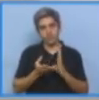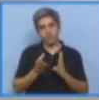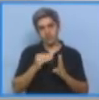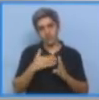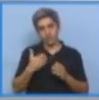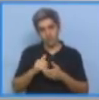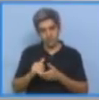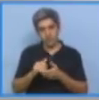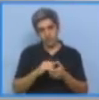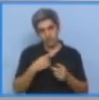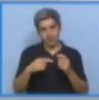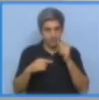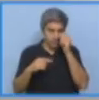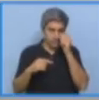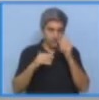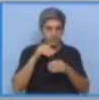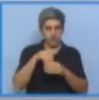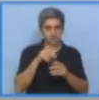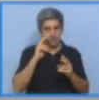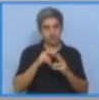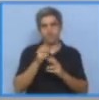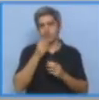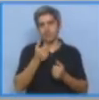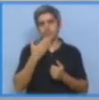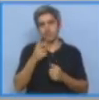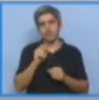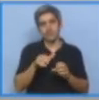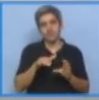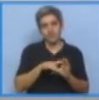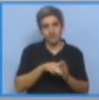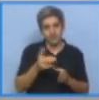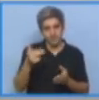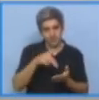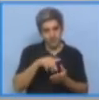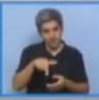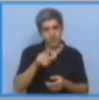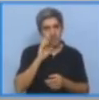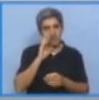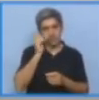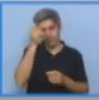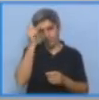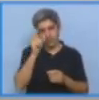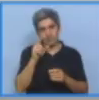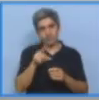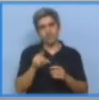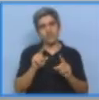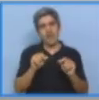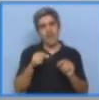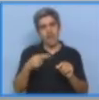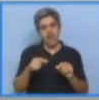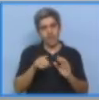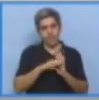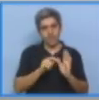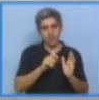também de solidariedade por trás deste encontro. Muito bem, muito obrigado pela sua presença. Mais logo, não esqueça a edição rádio do